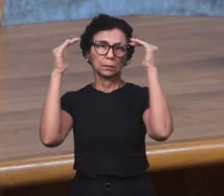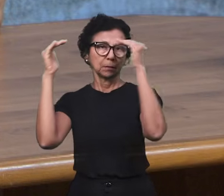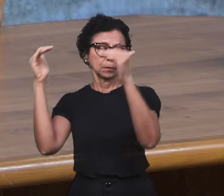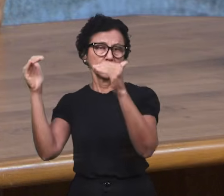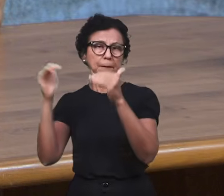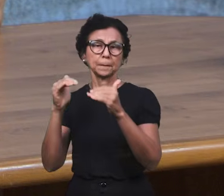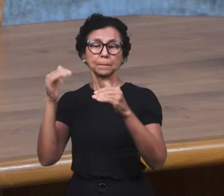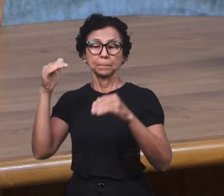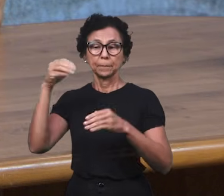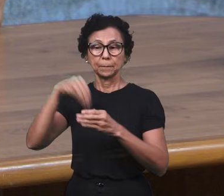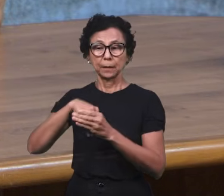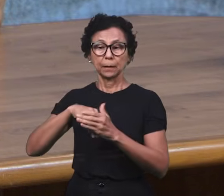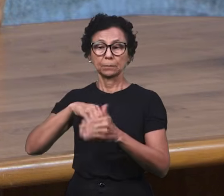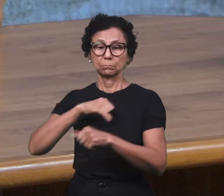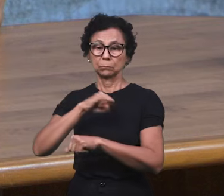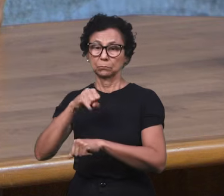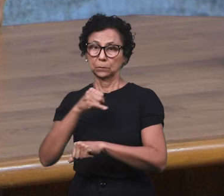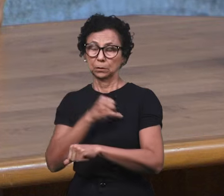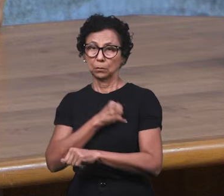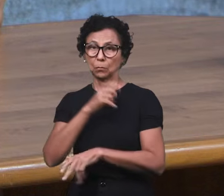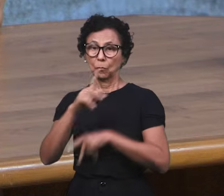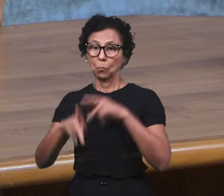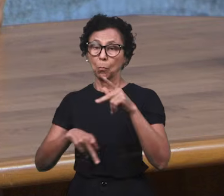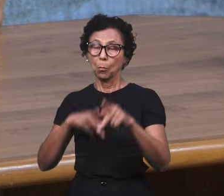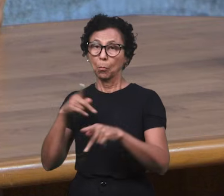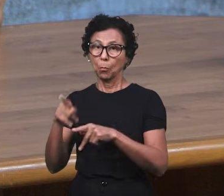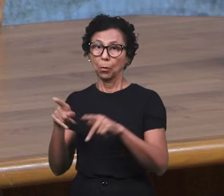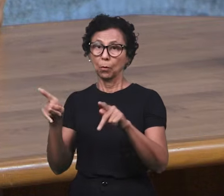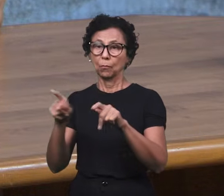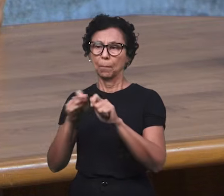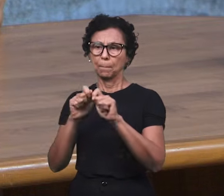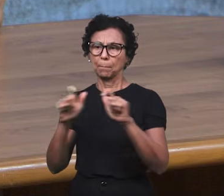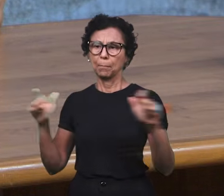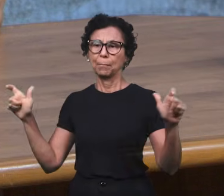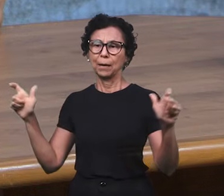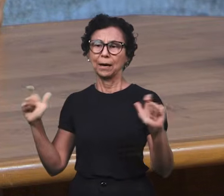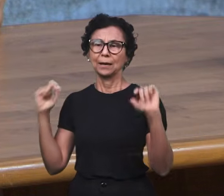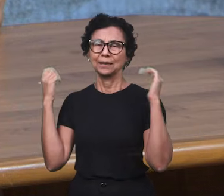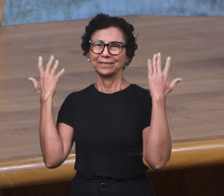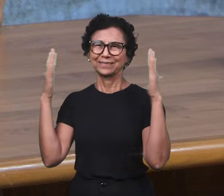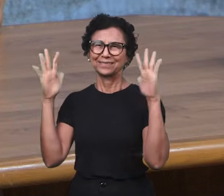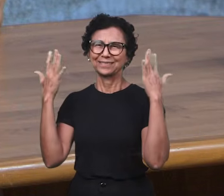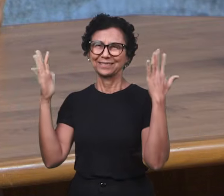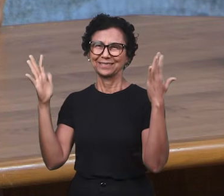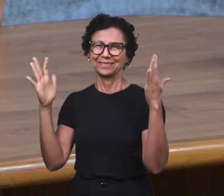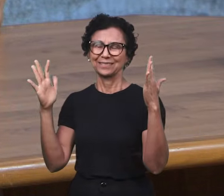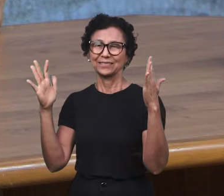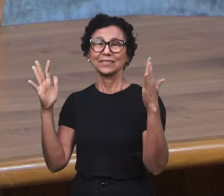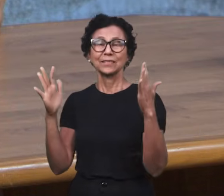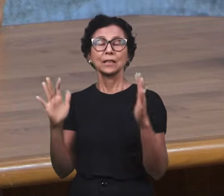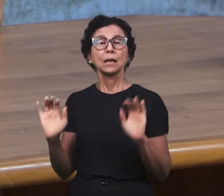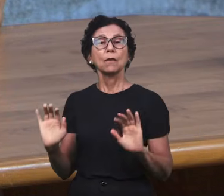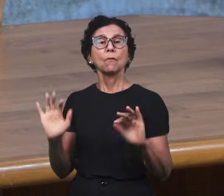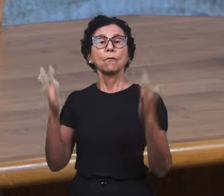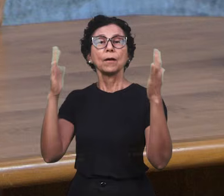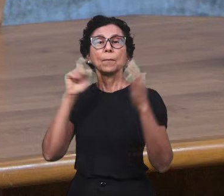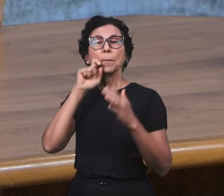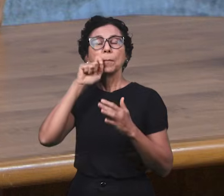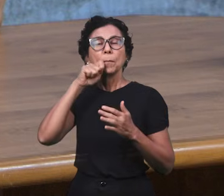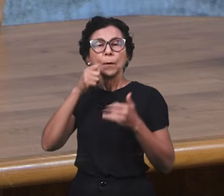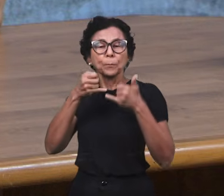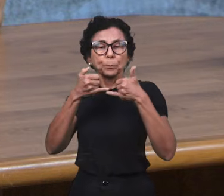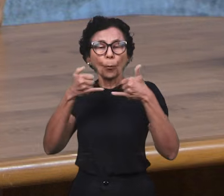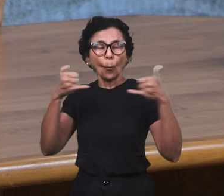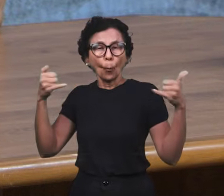ajuntou-se em Jerusalém muito povo para celebrar a festa dos pães asmos no